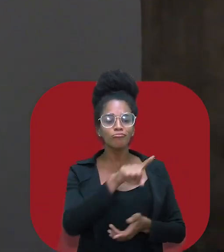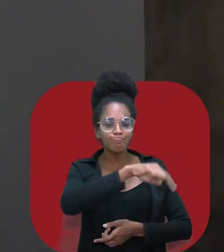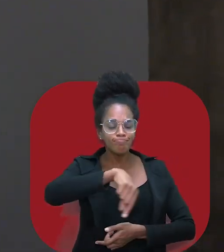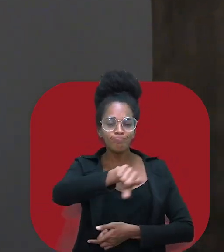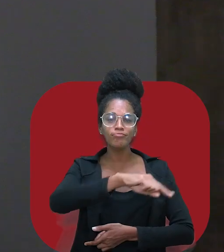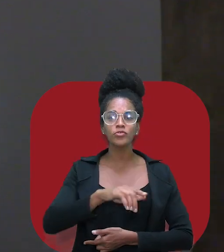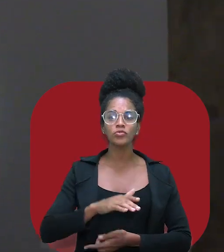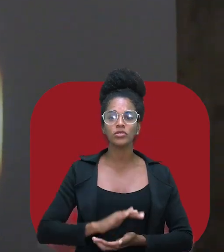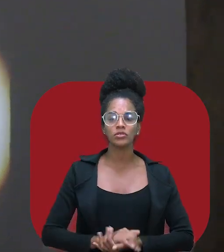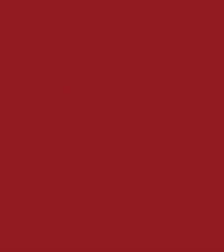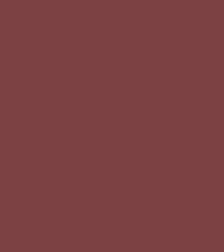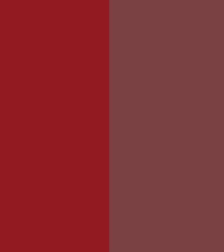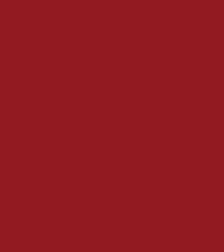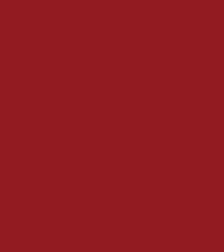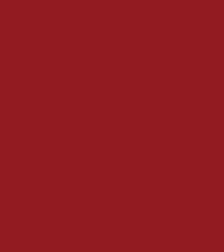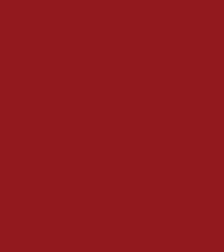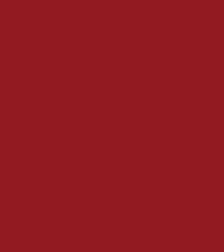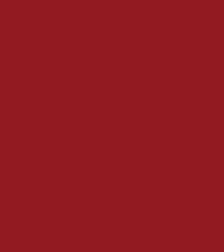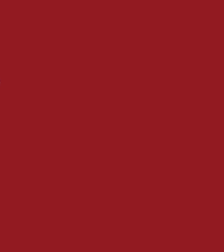o público.